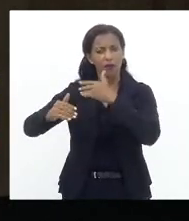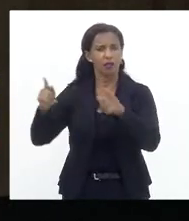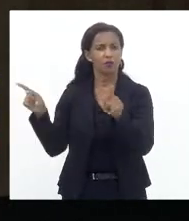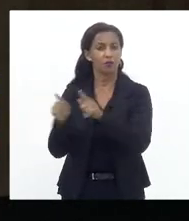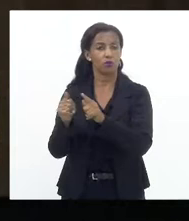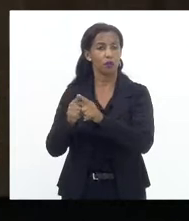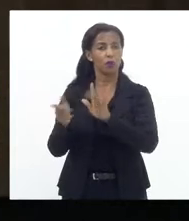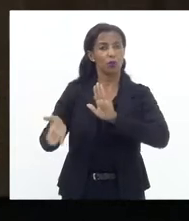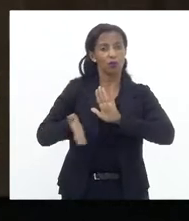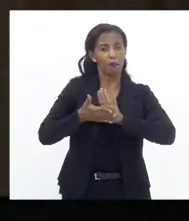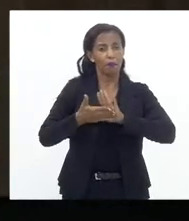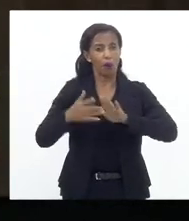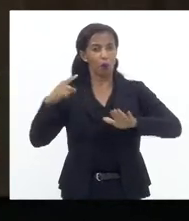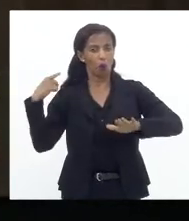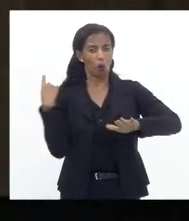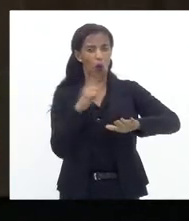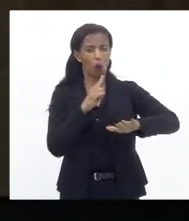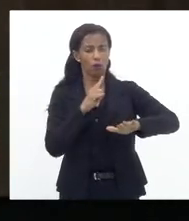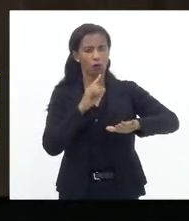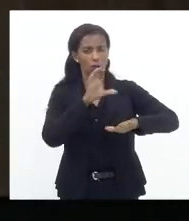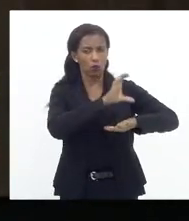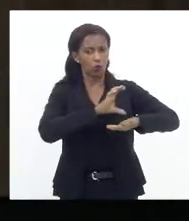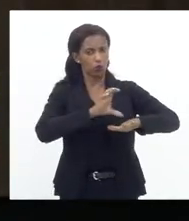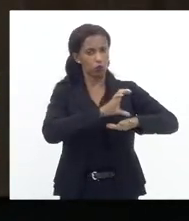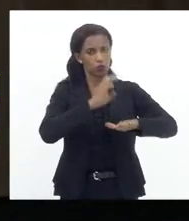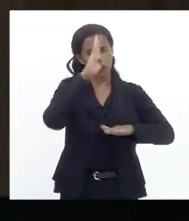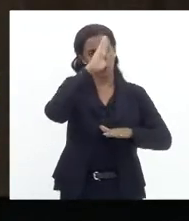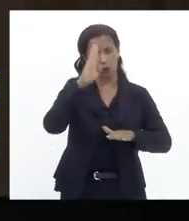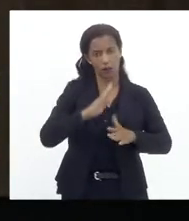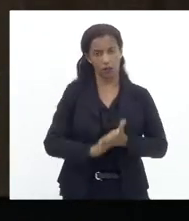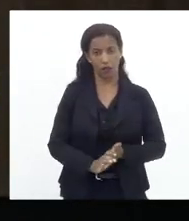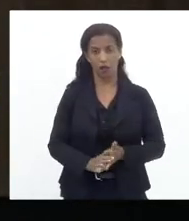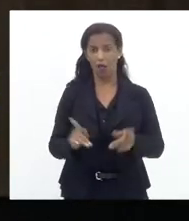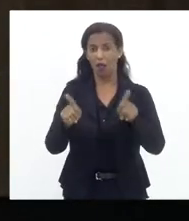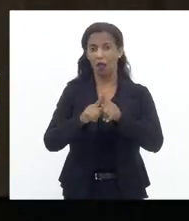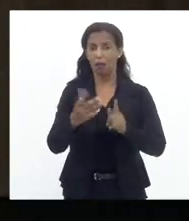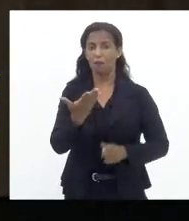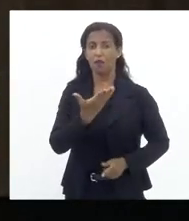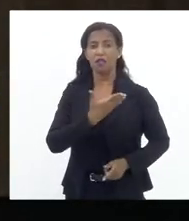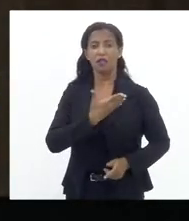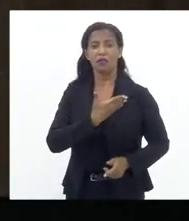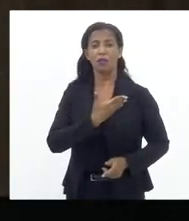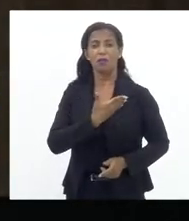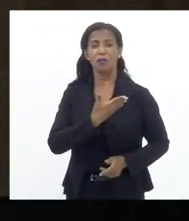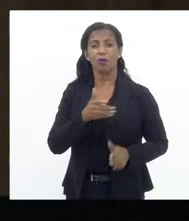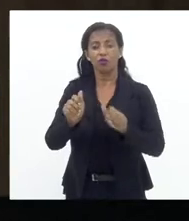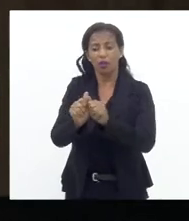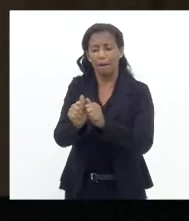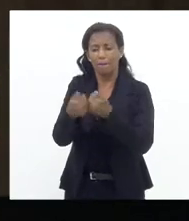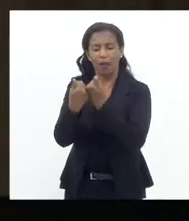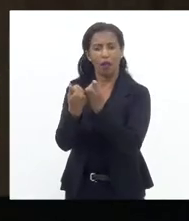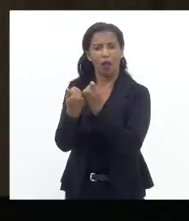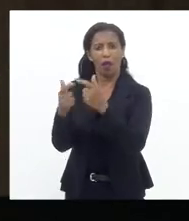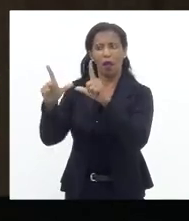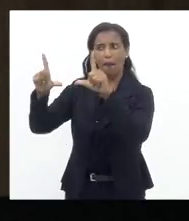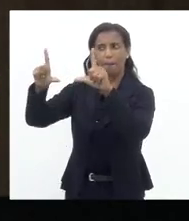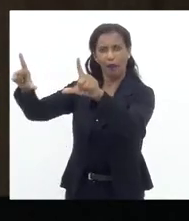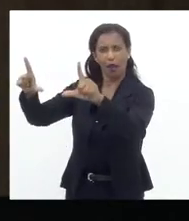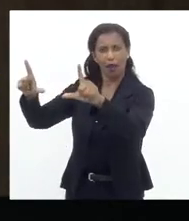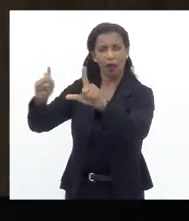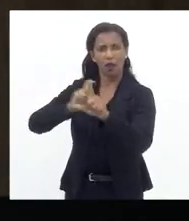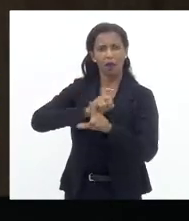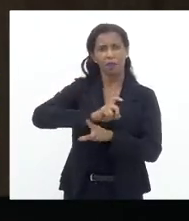contra o própria Constituição Brasileira não à toa seus amigos que quebraram a placa de Marielle hoje em